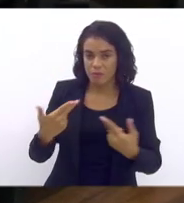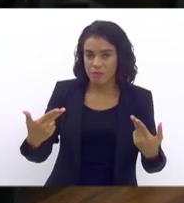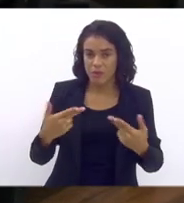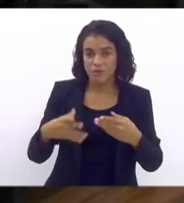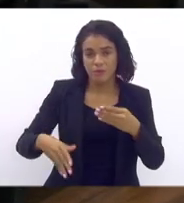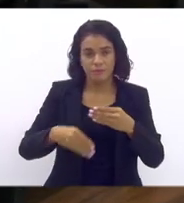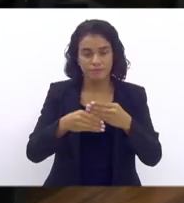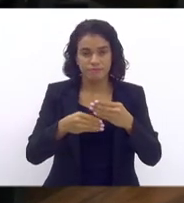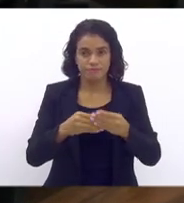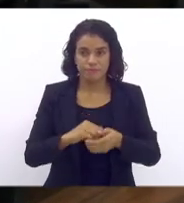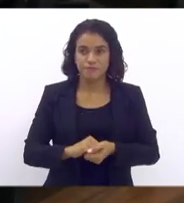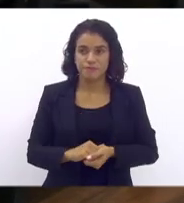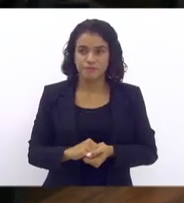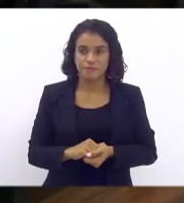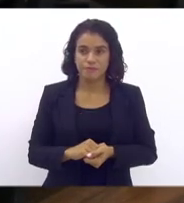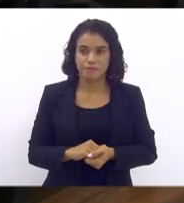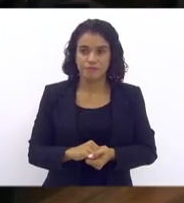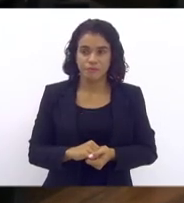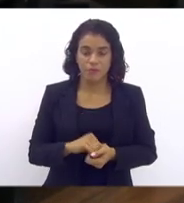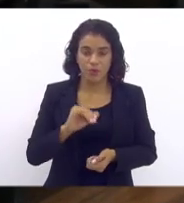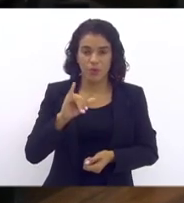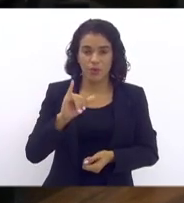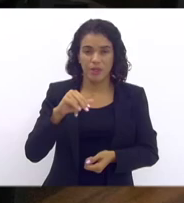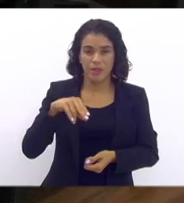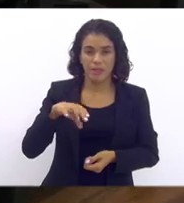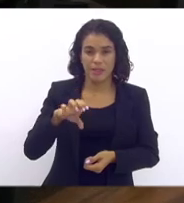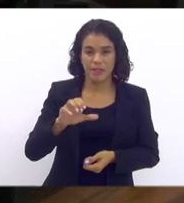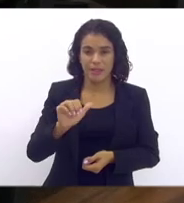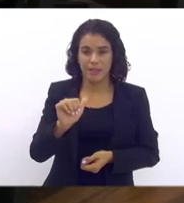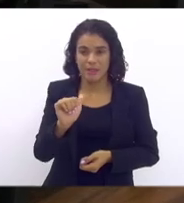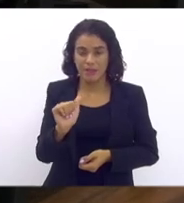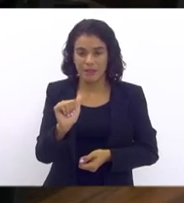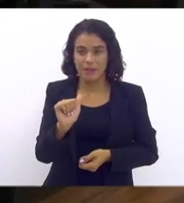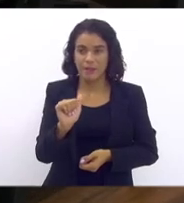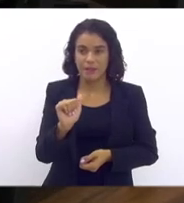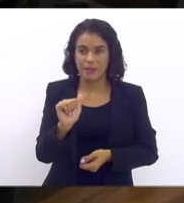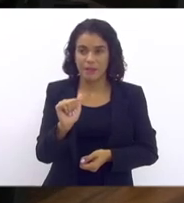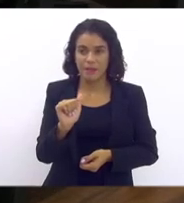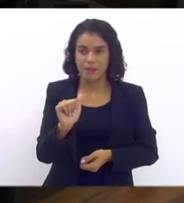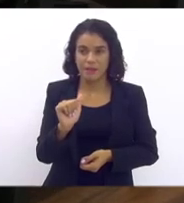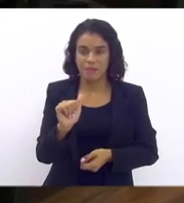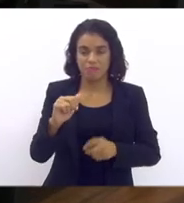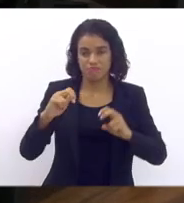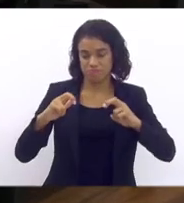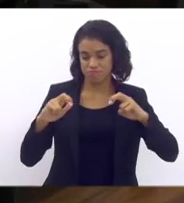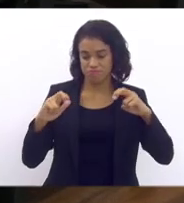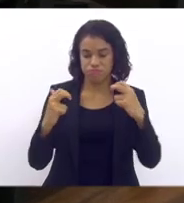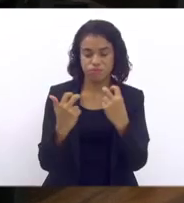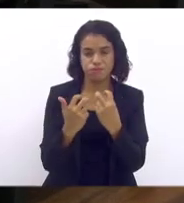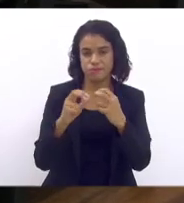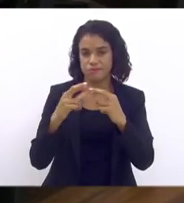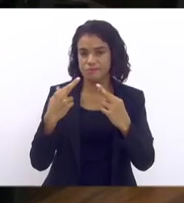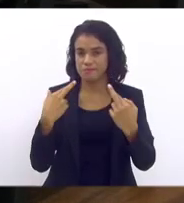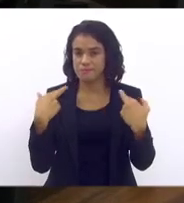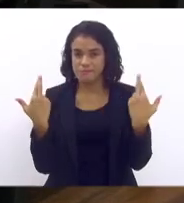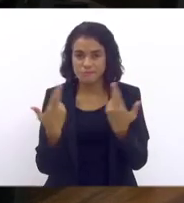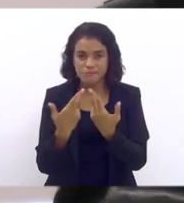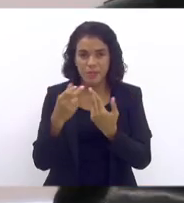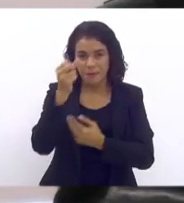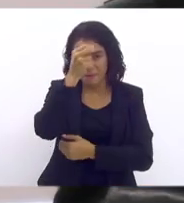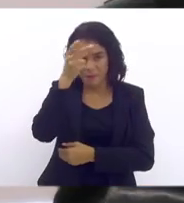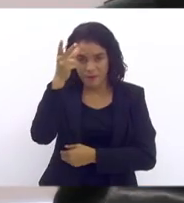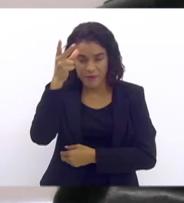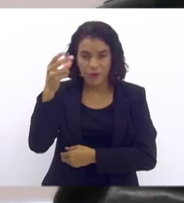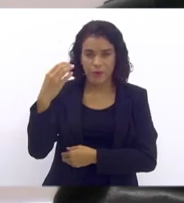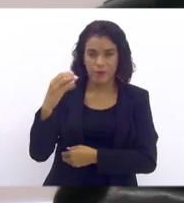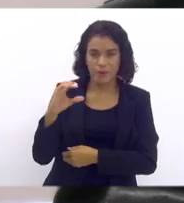adeno como a o ineas sentou-se com a Marinha com a prefeitura do